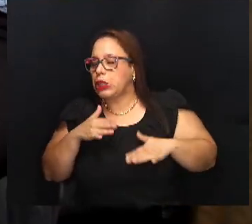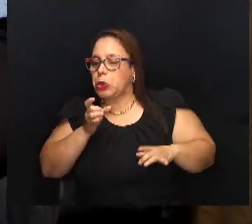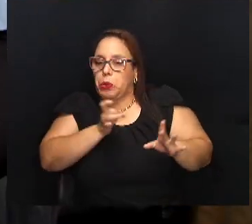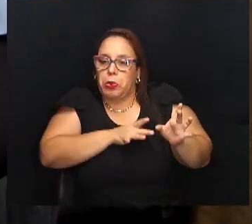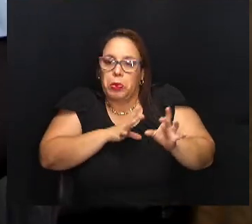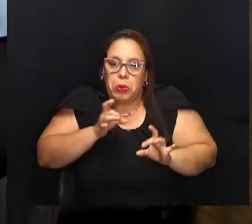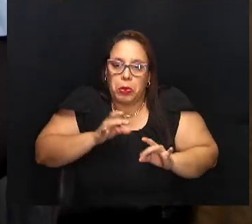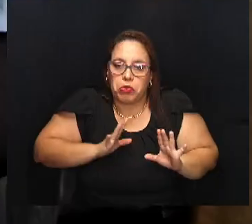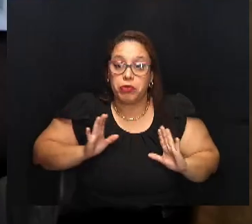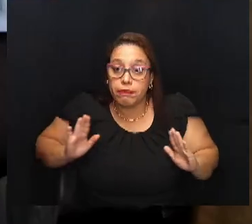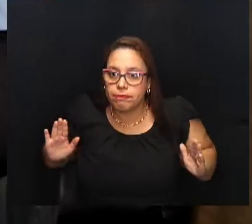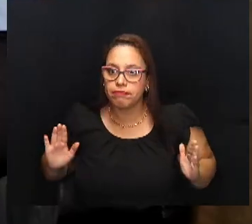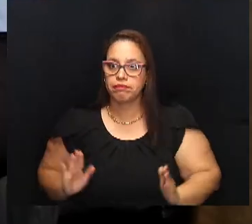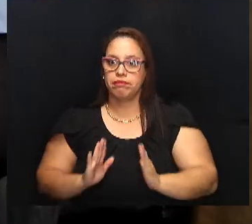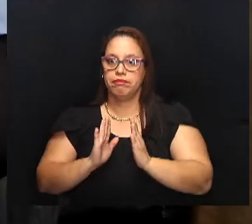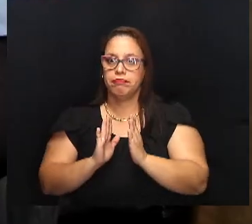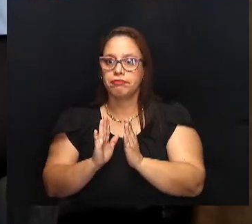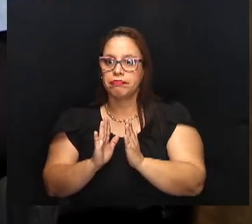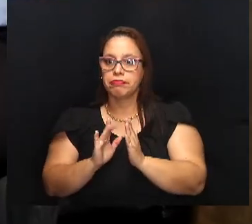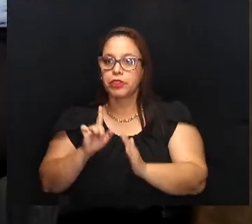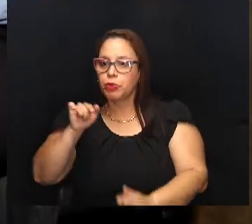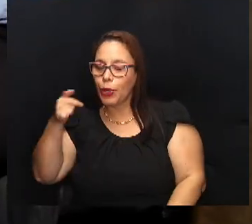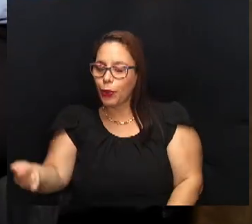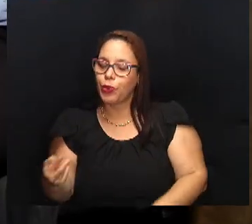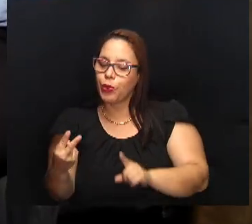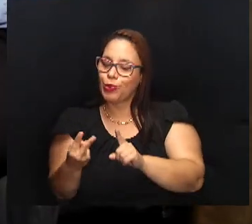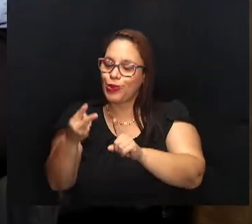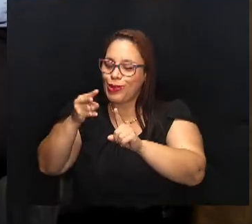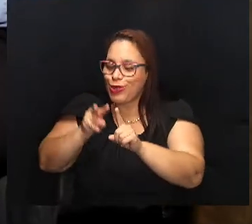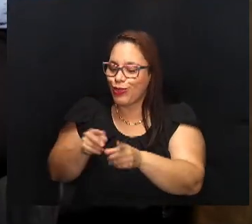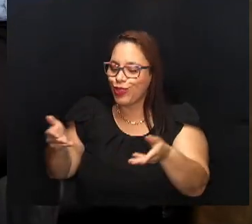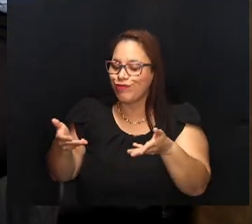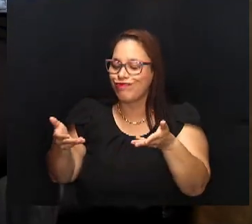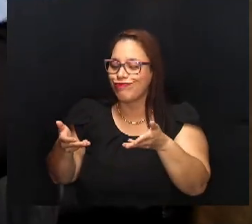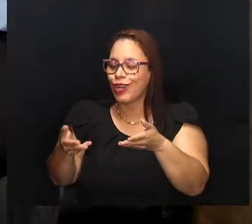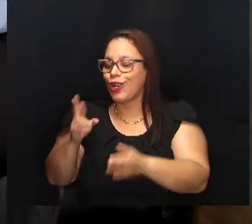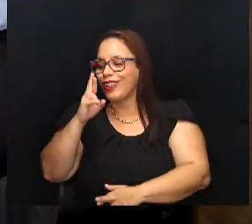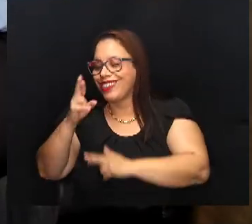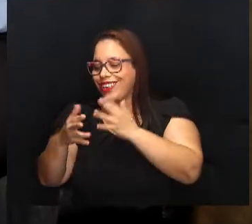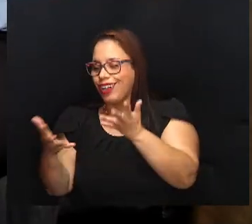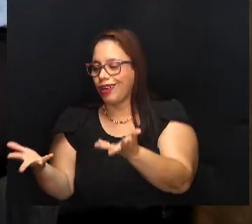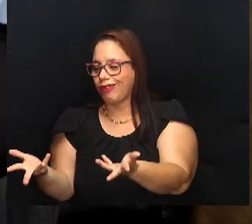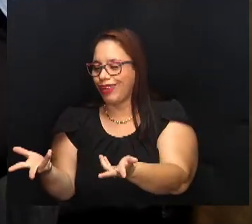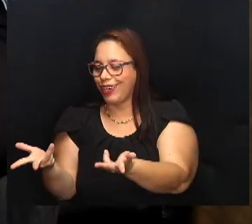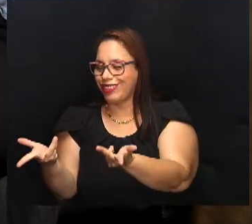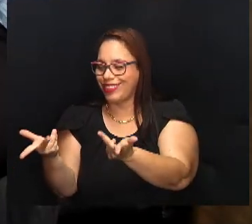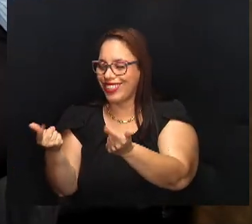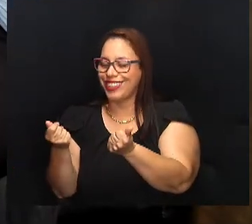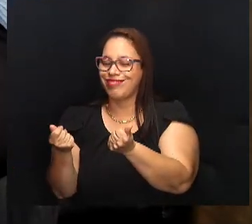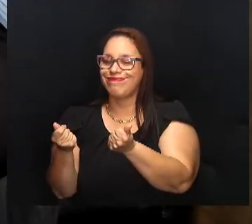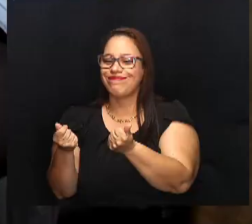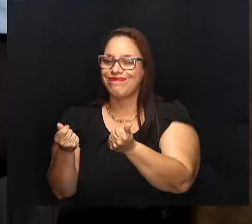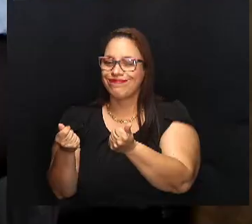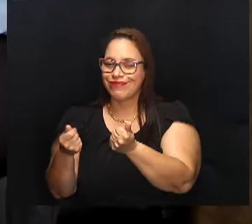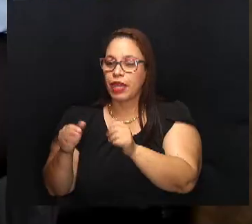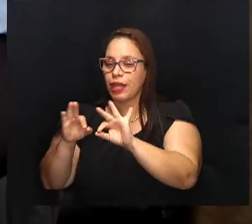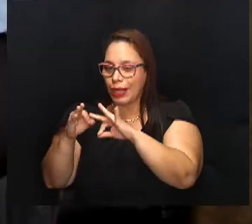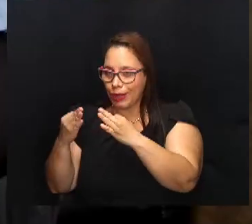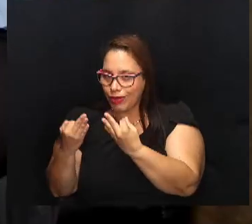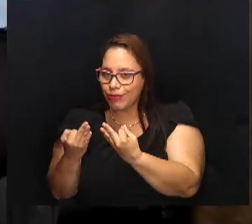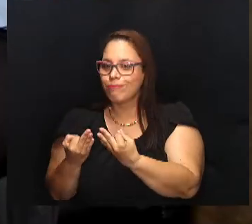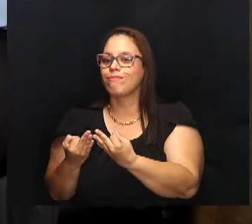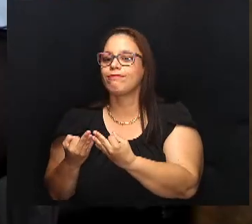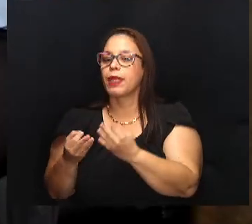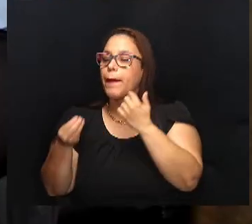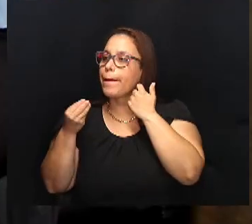vocês enfrentaram aquilo de uma outra maneira e hoje colhe aí os resultados, os frutos e também tanto as famílias. Como